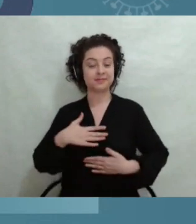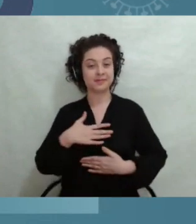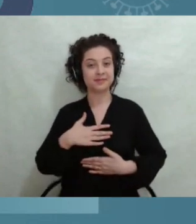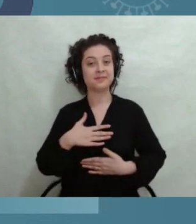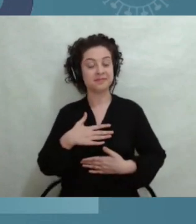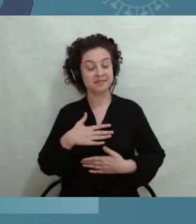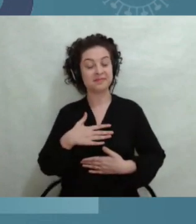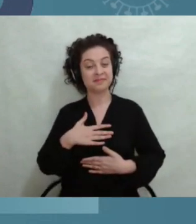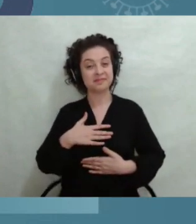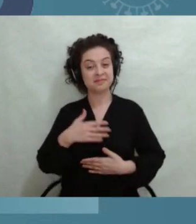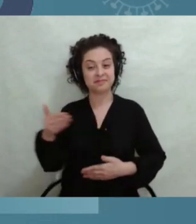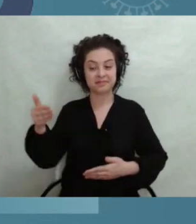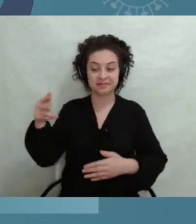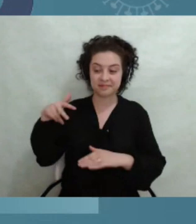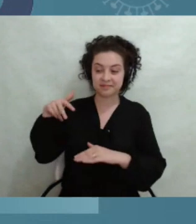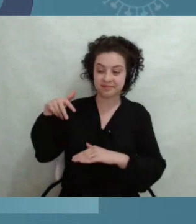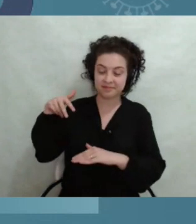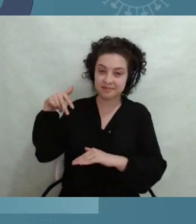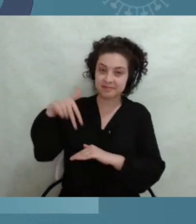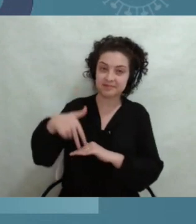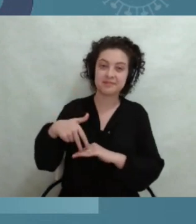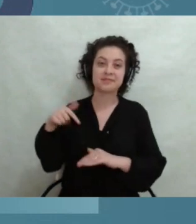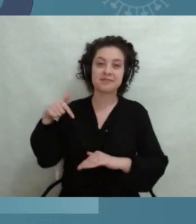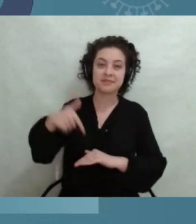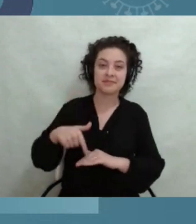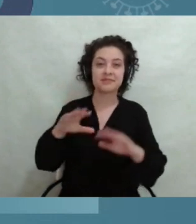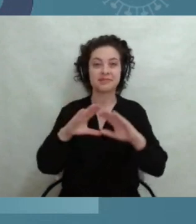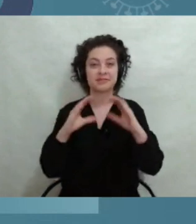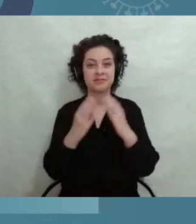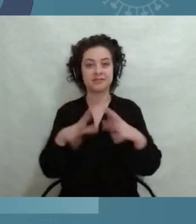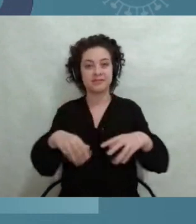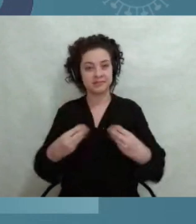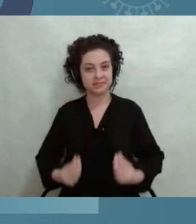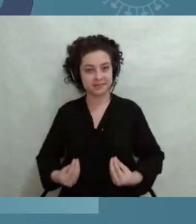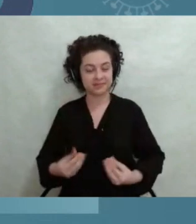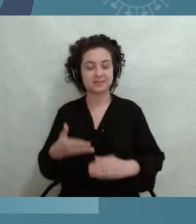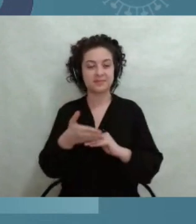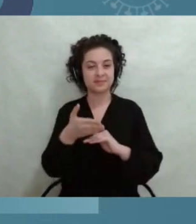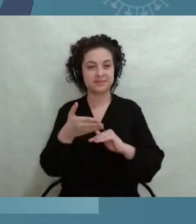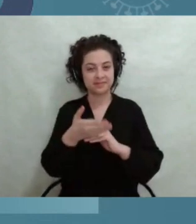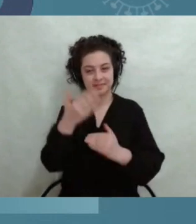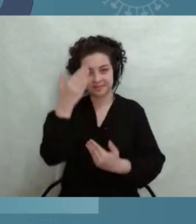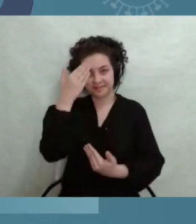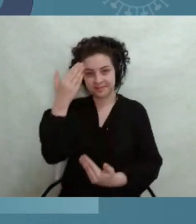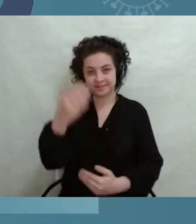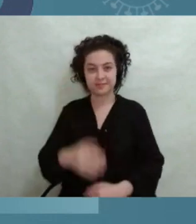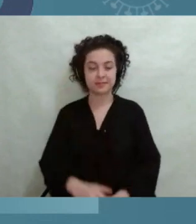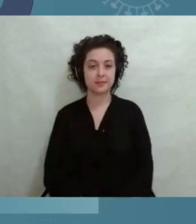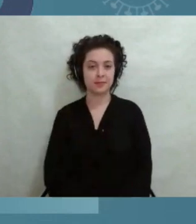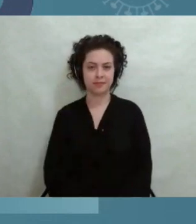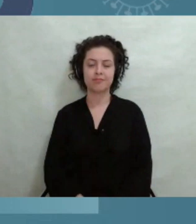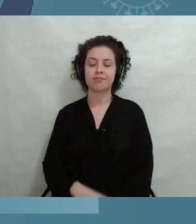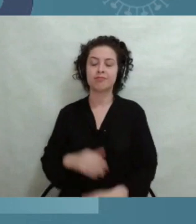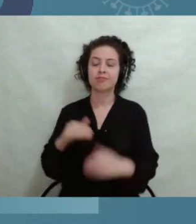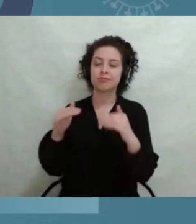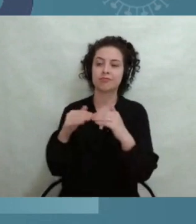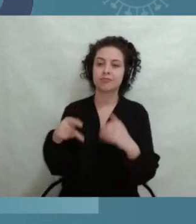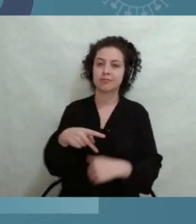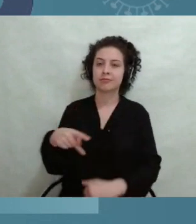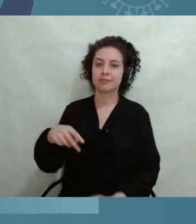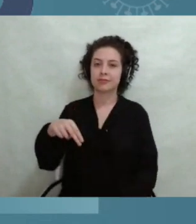presente aqui também no congresso da Unifesp. Realmente, como disse o professor Nelson no